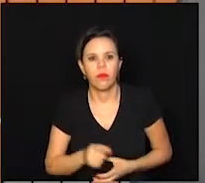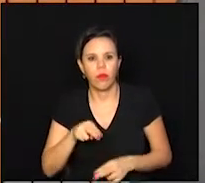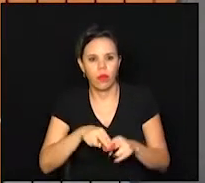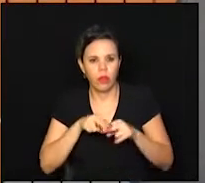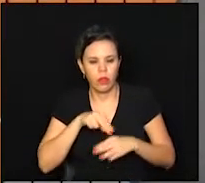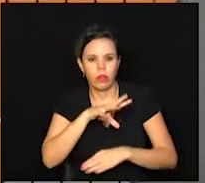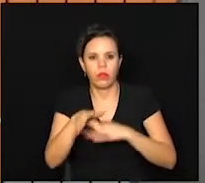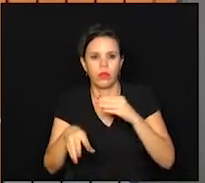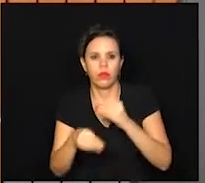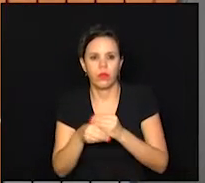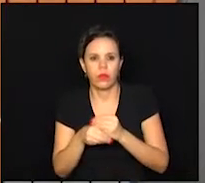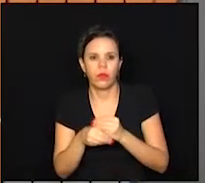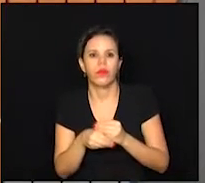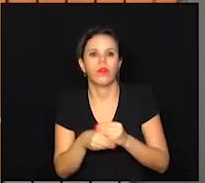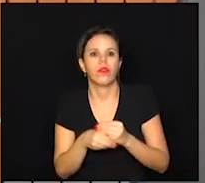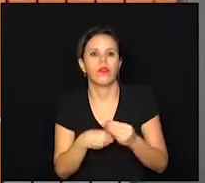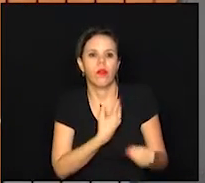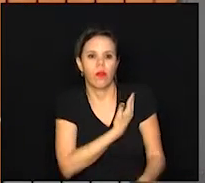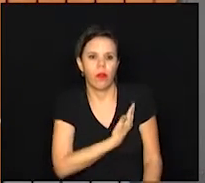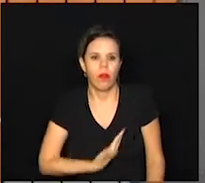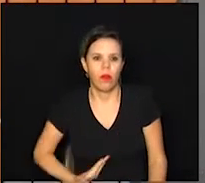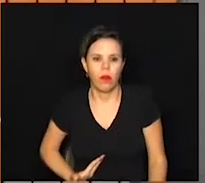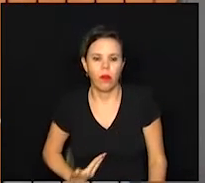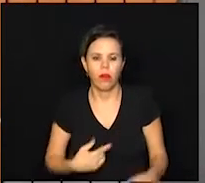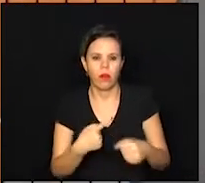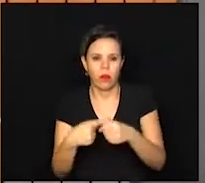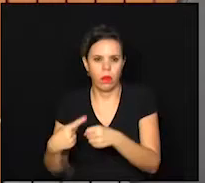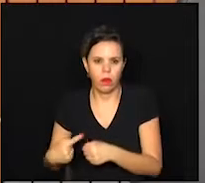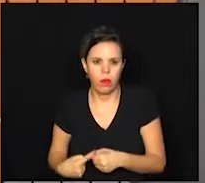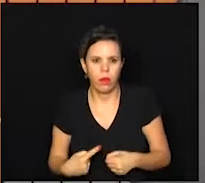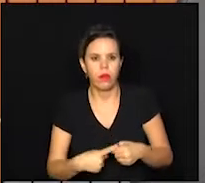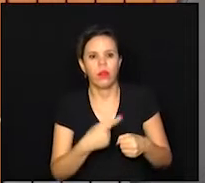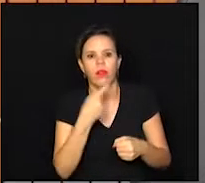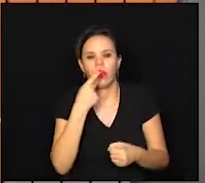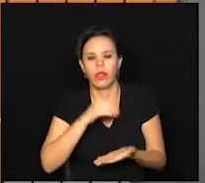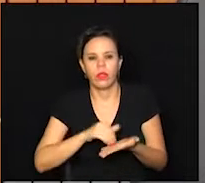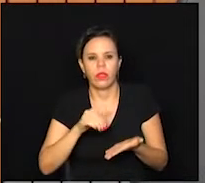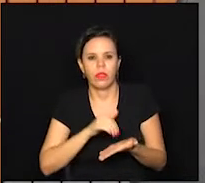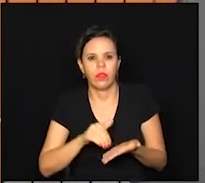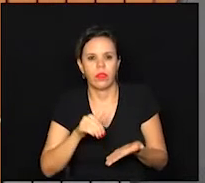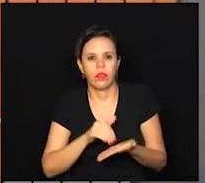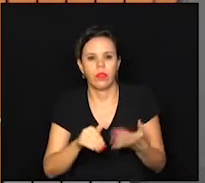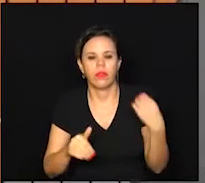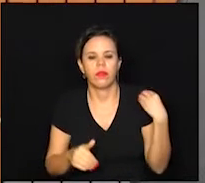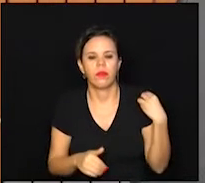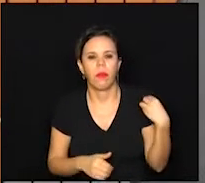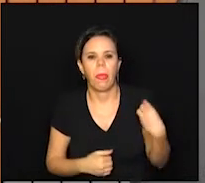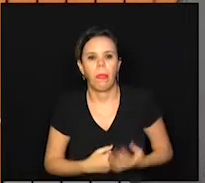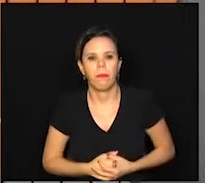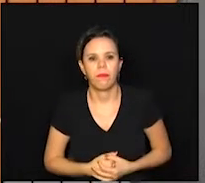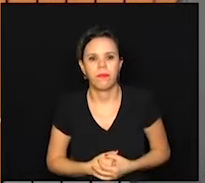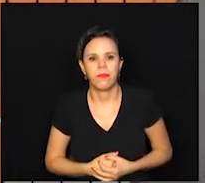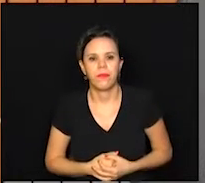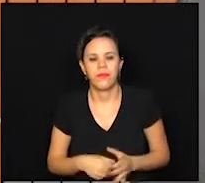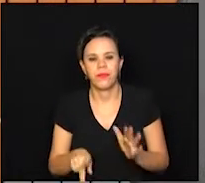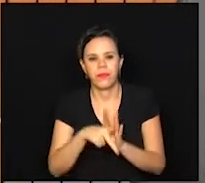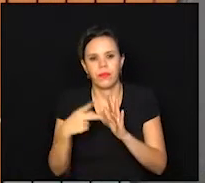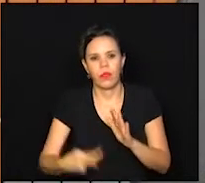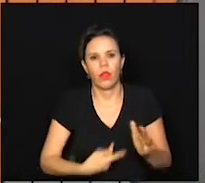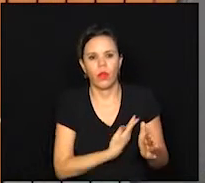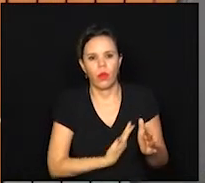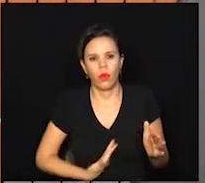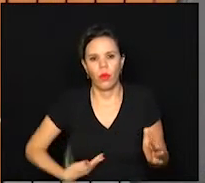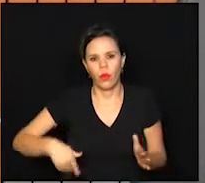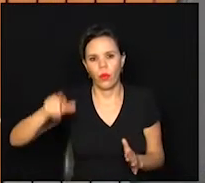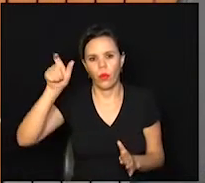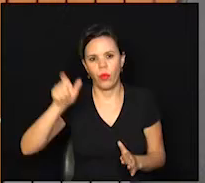inclui o governo municipal, quando a gente fala de secretários, quando a gente fala dos próprios governantes, né,